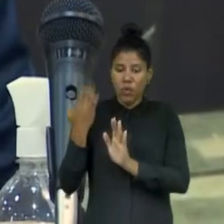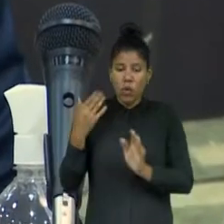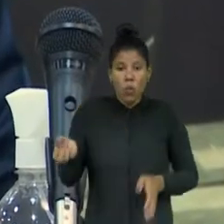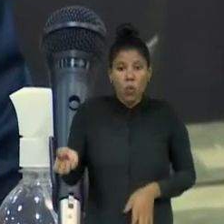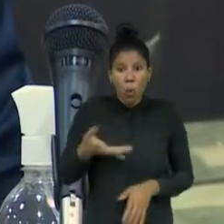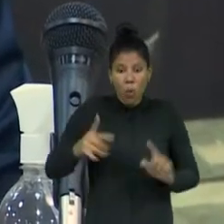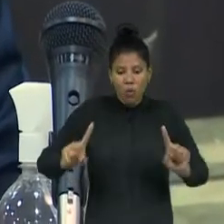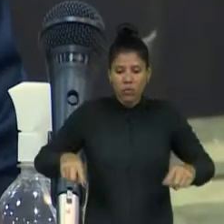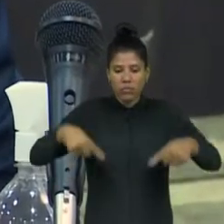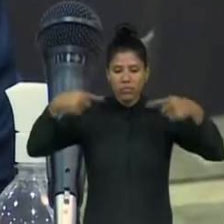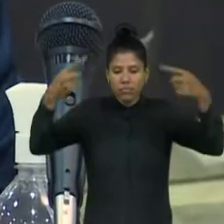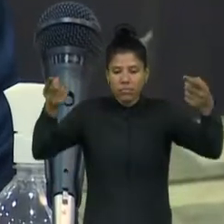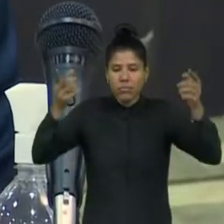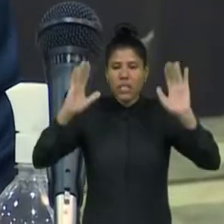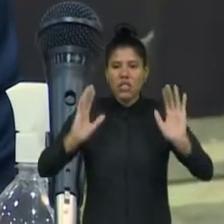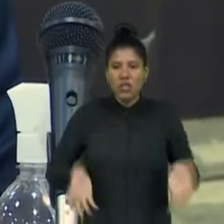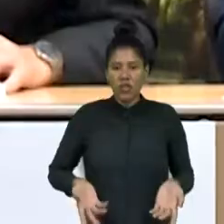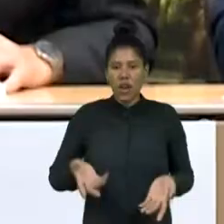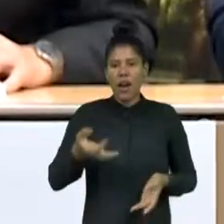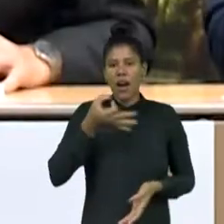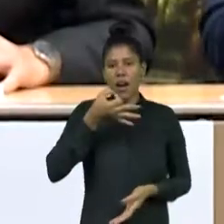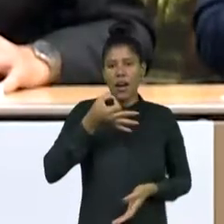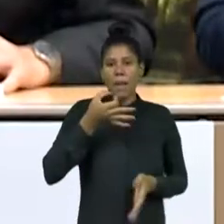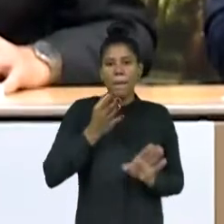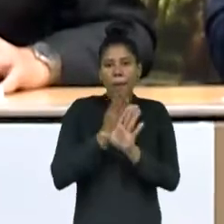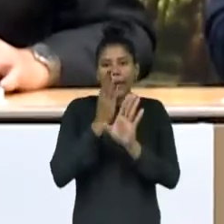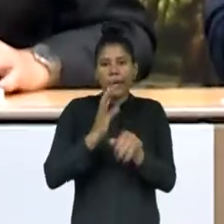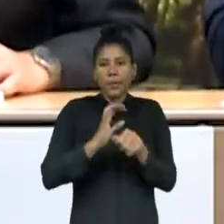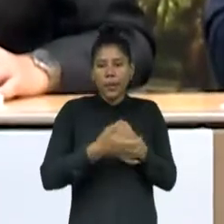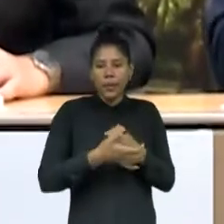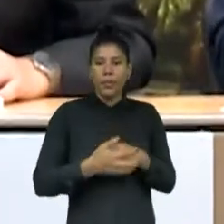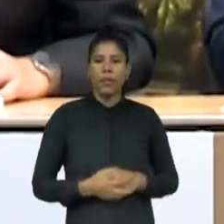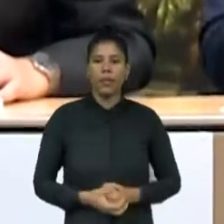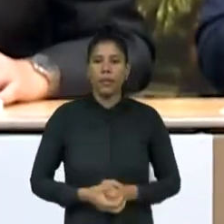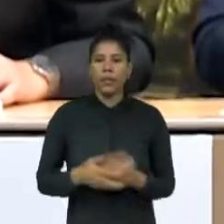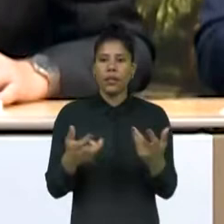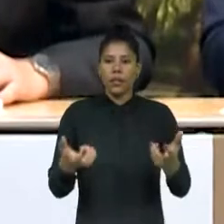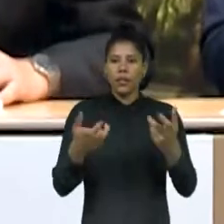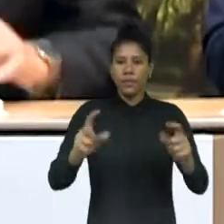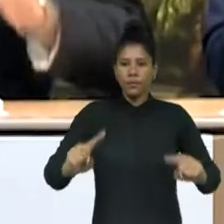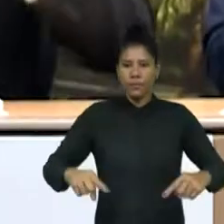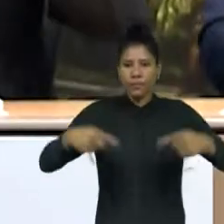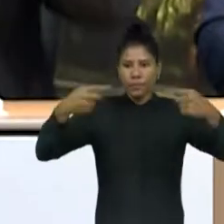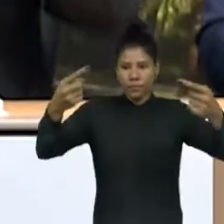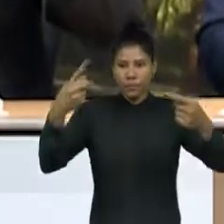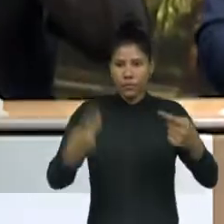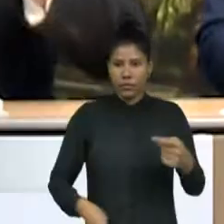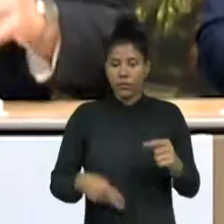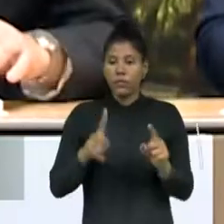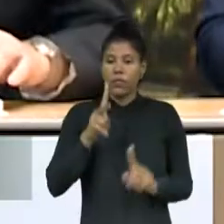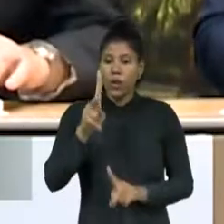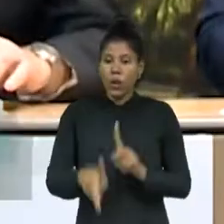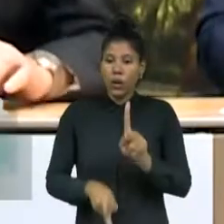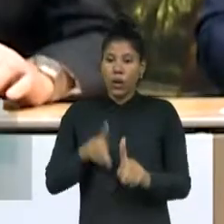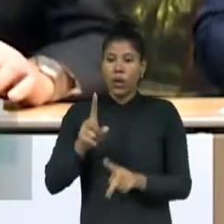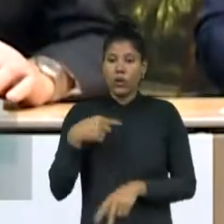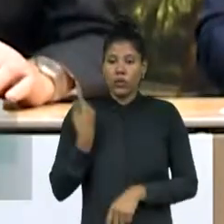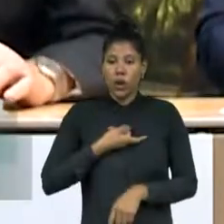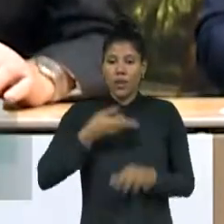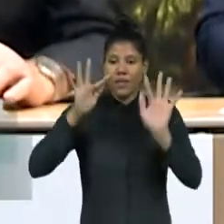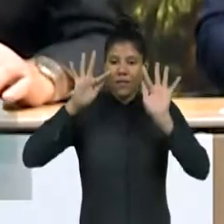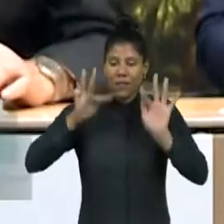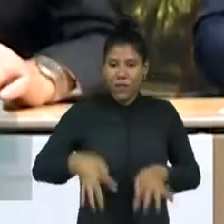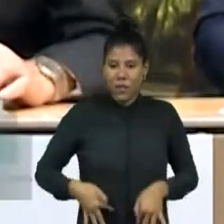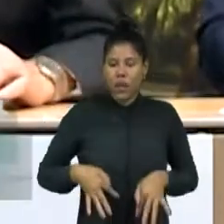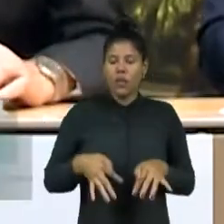necessária, já fomentada pela pandemia. Quero atualizar toda a população, essa casa, que nós encerramos os